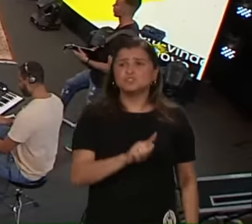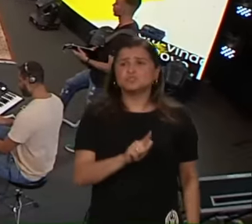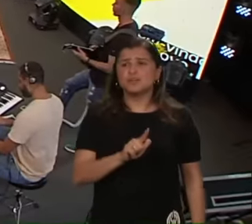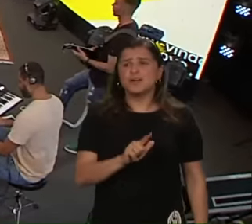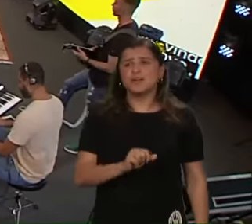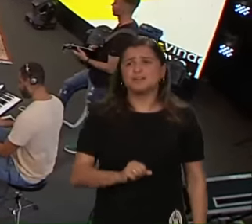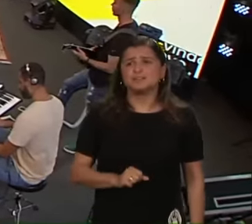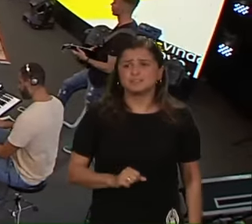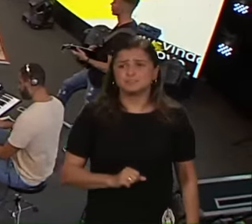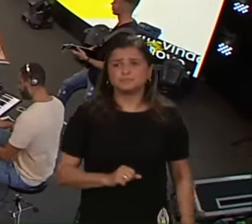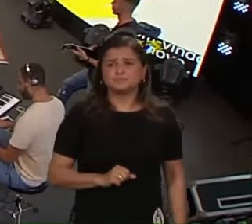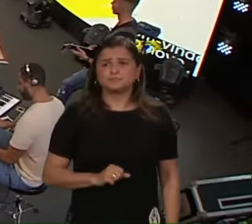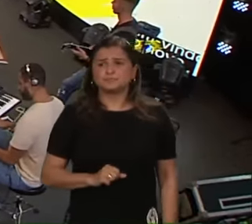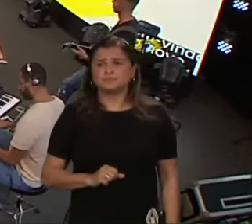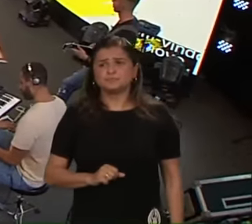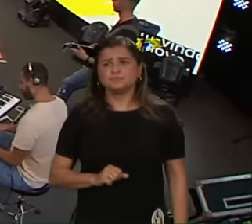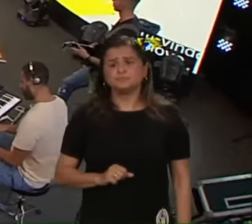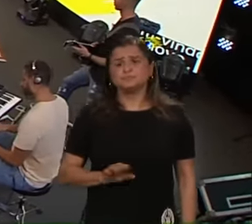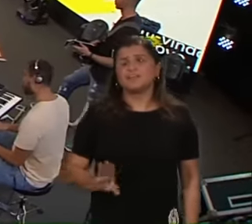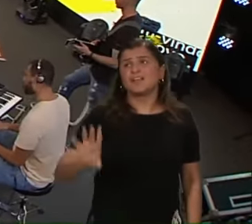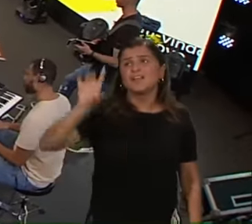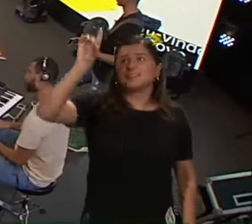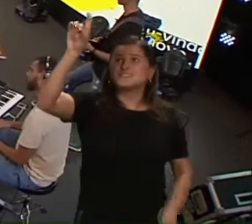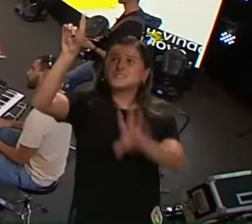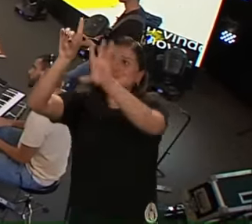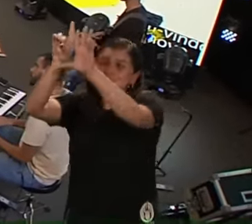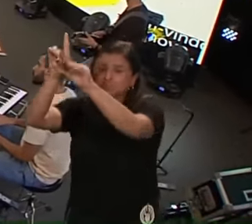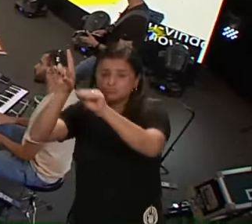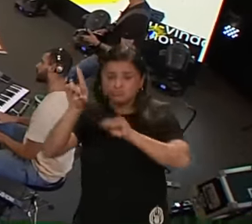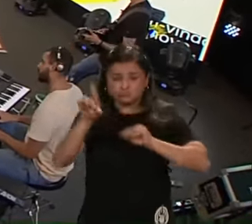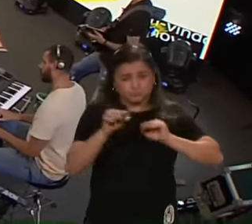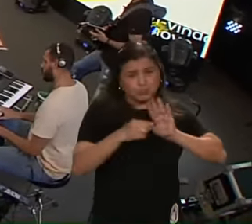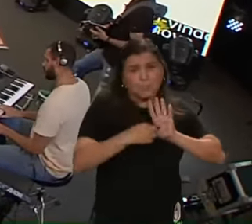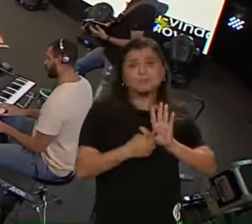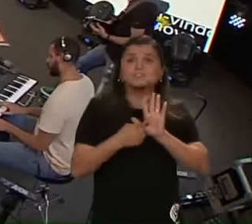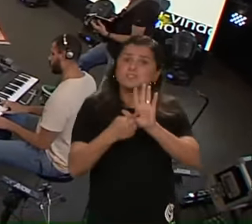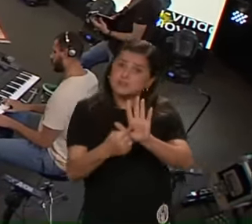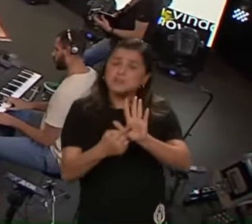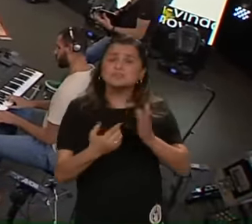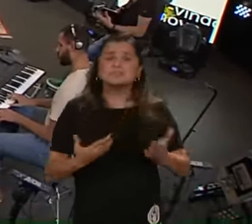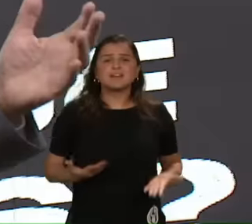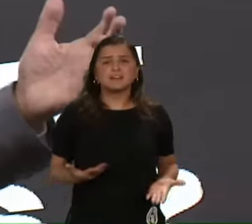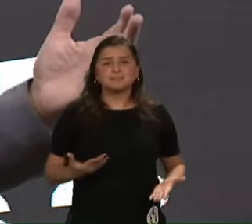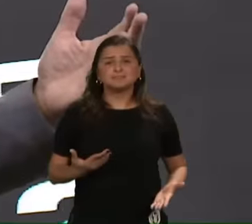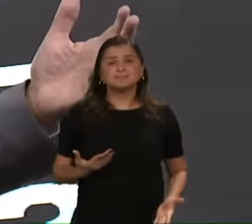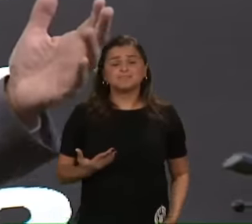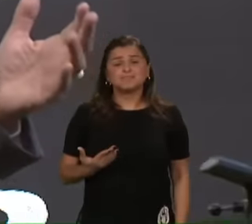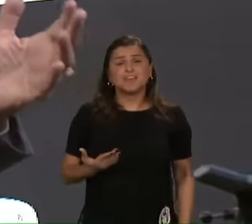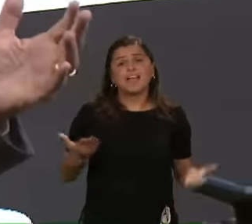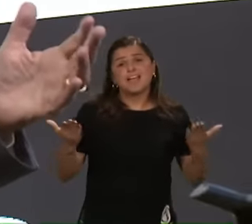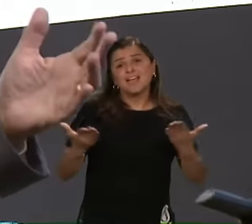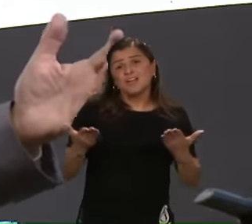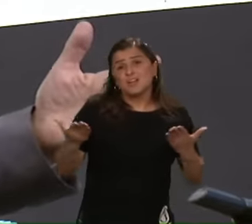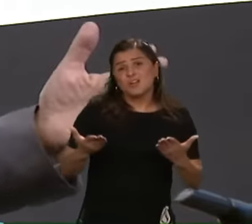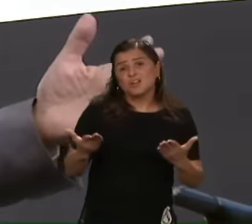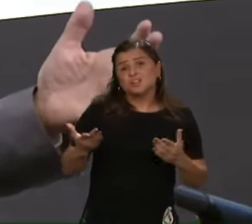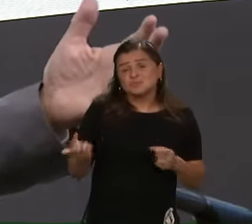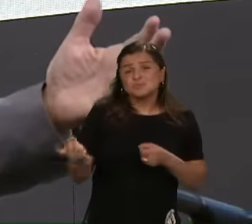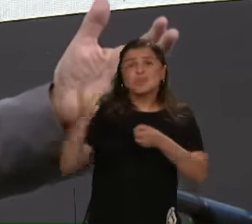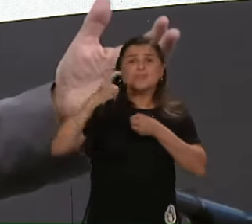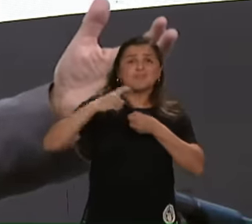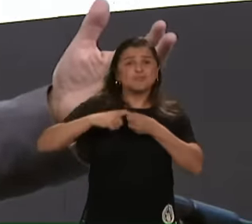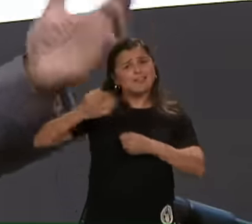vida. Daqui a alguns minutos, nós vamos voltar ao Calvário para ver o preço que Ele